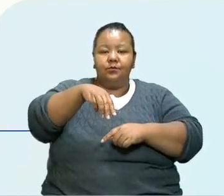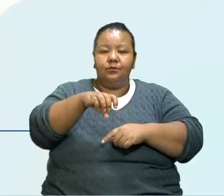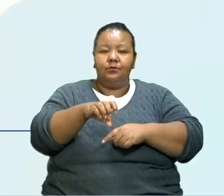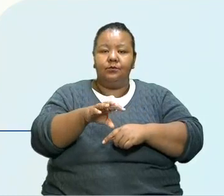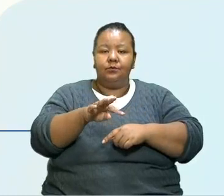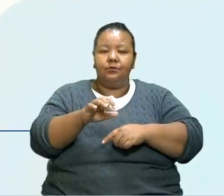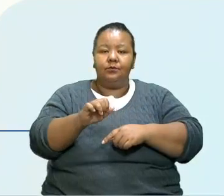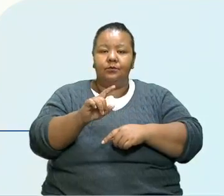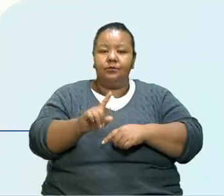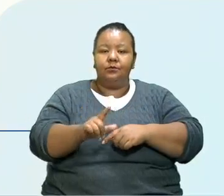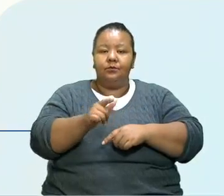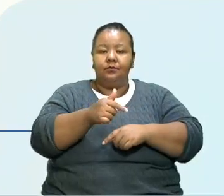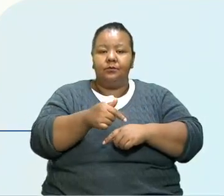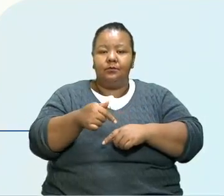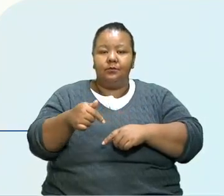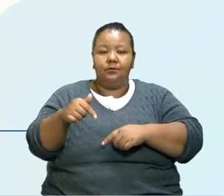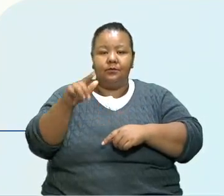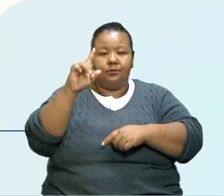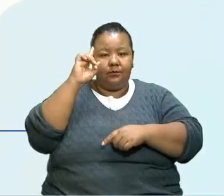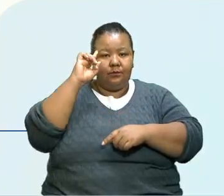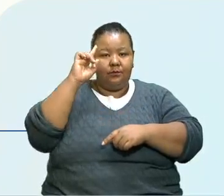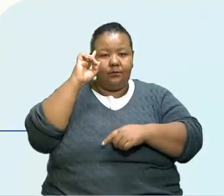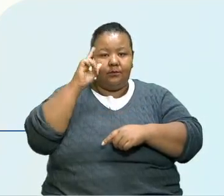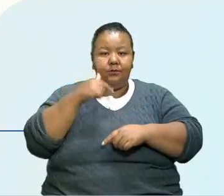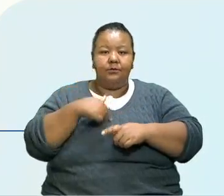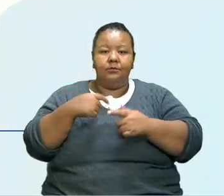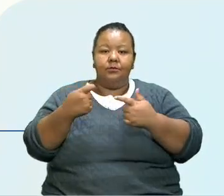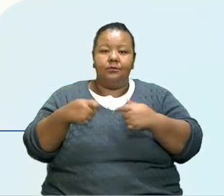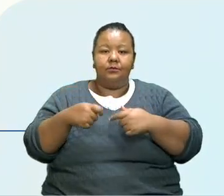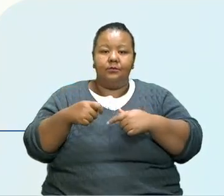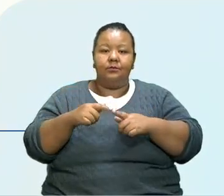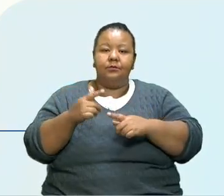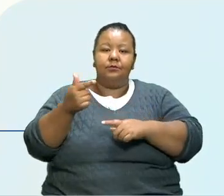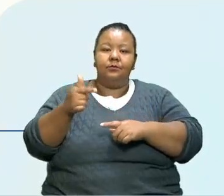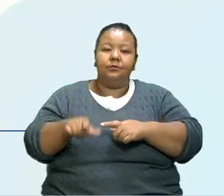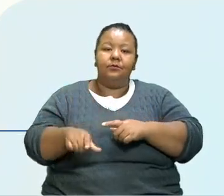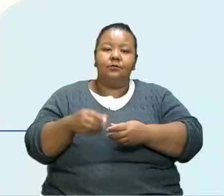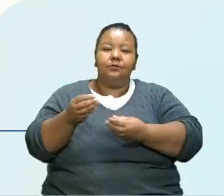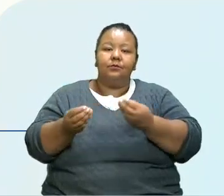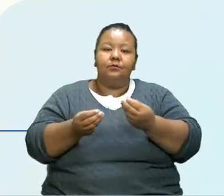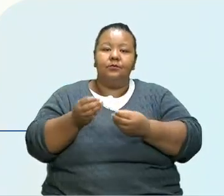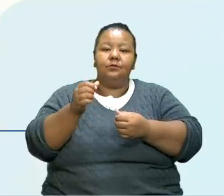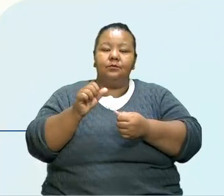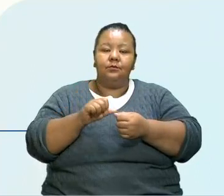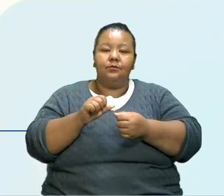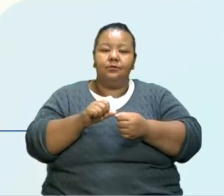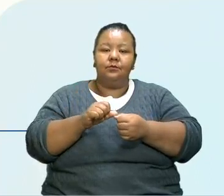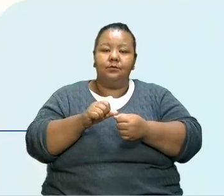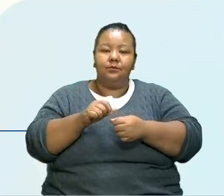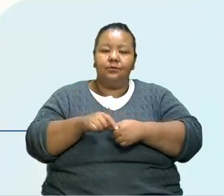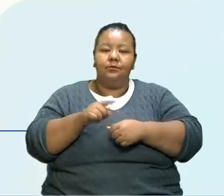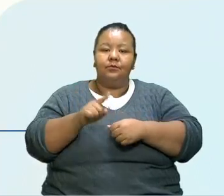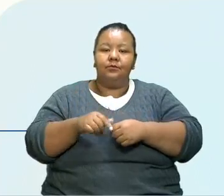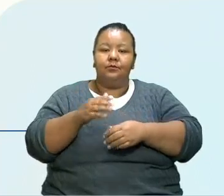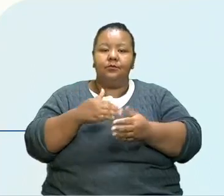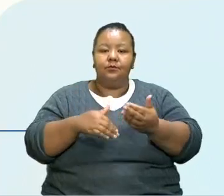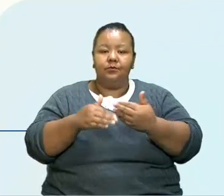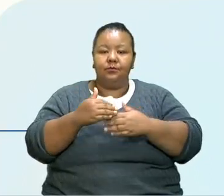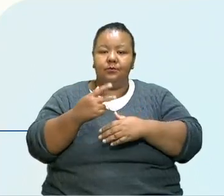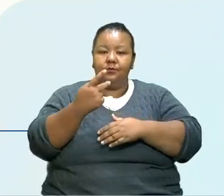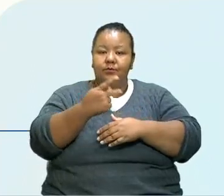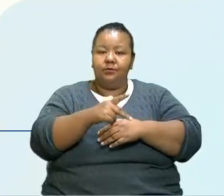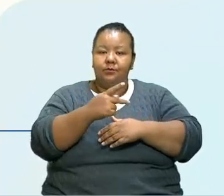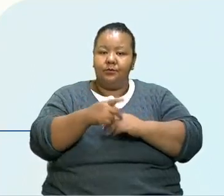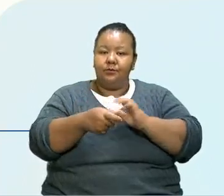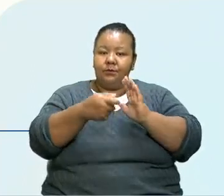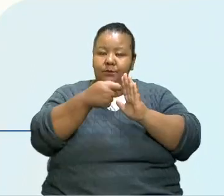semanais, as metas diárias que devem ser atingidas, como que vai ser feito, quais são os processos. Todas essas